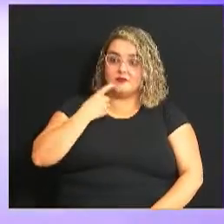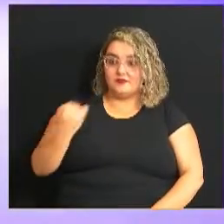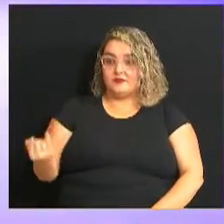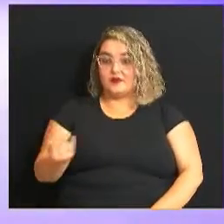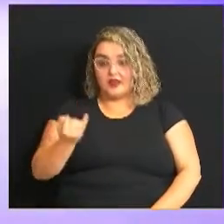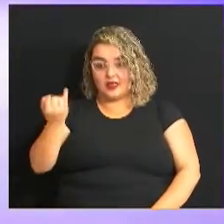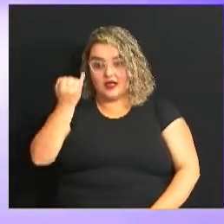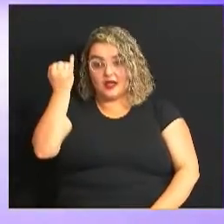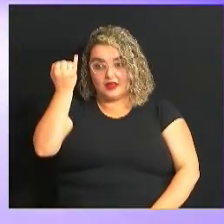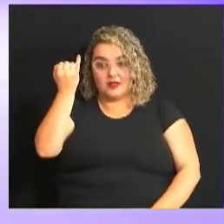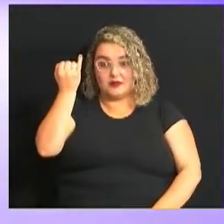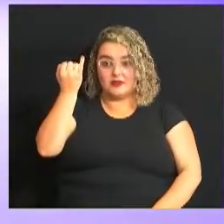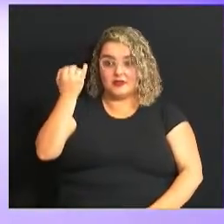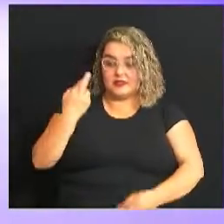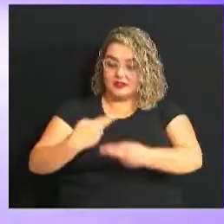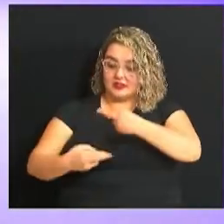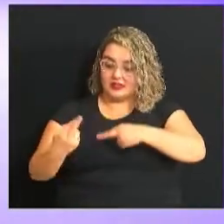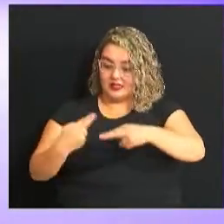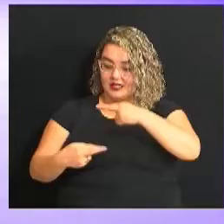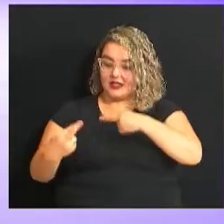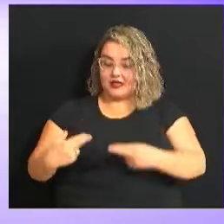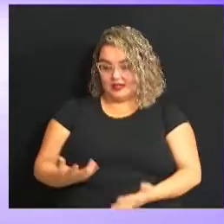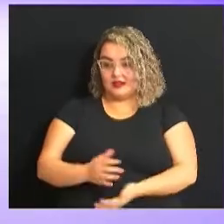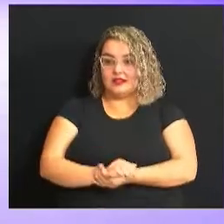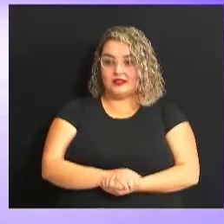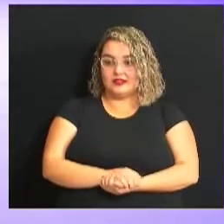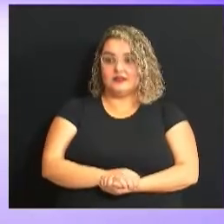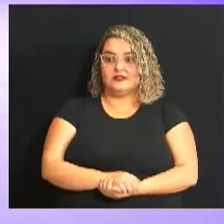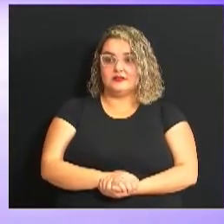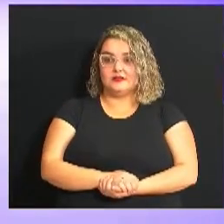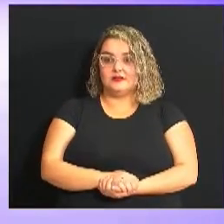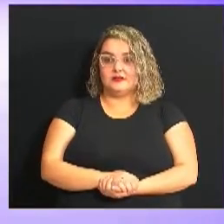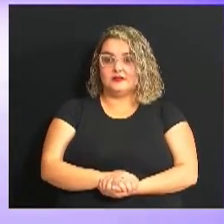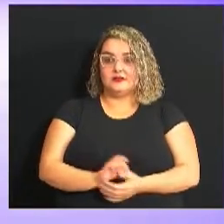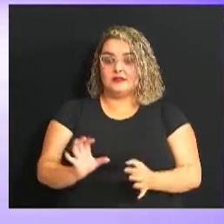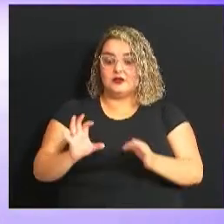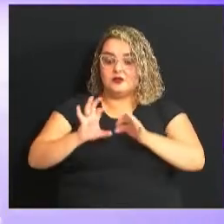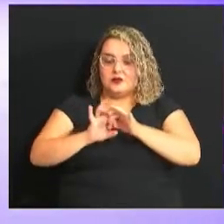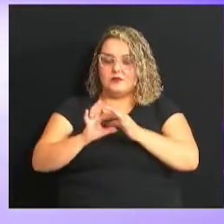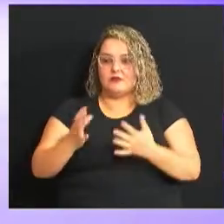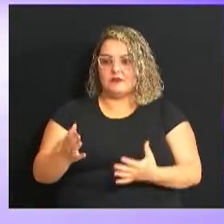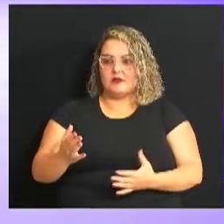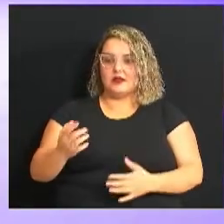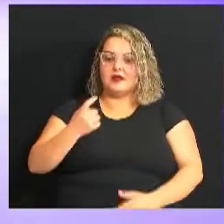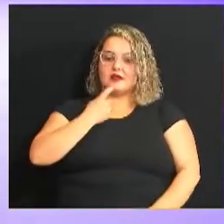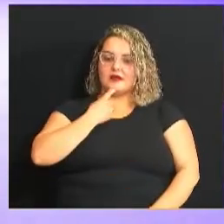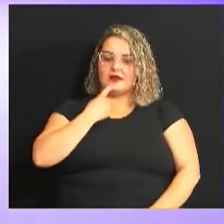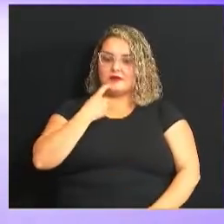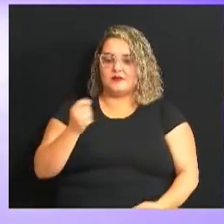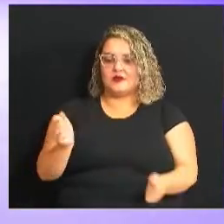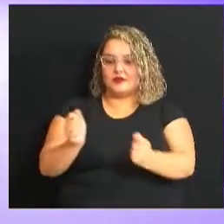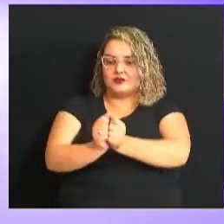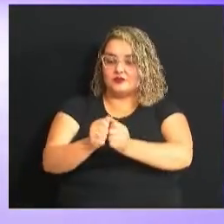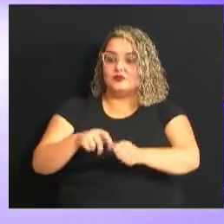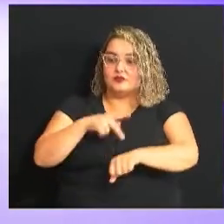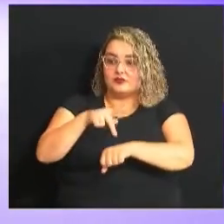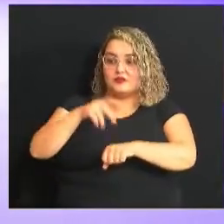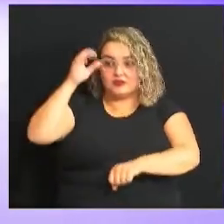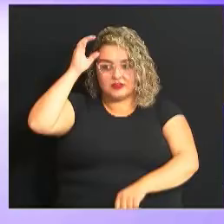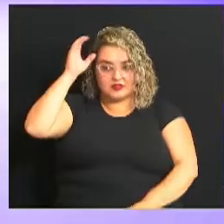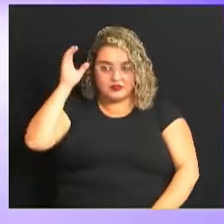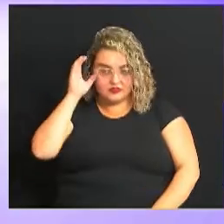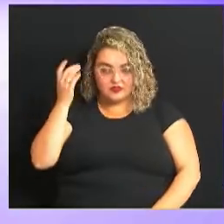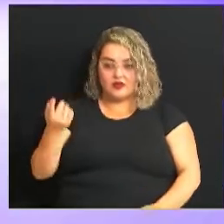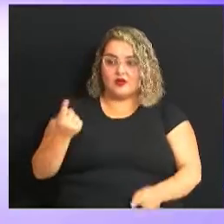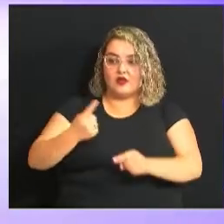esse entrelaçamento, essa conectividade Campinas com o país coreano, porque